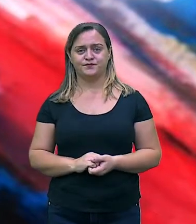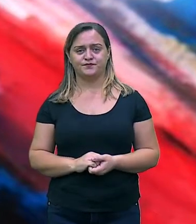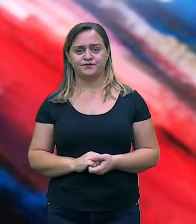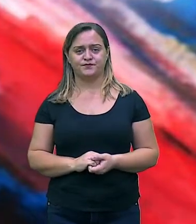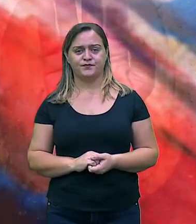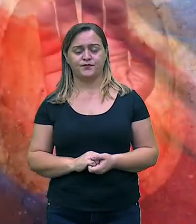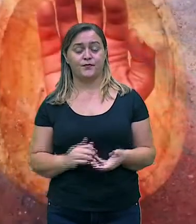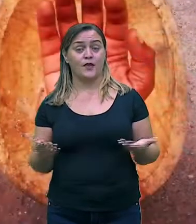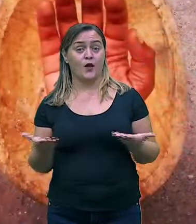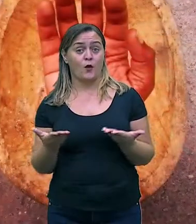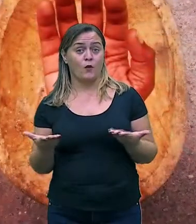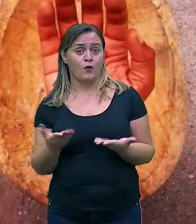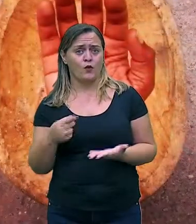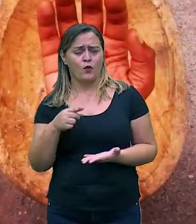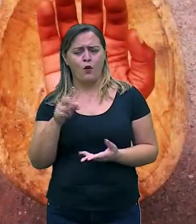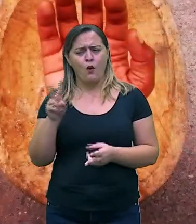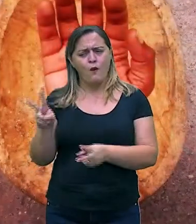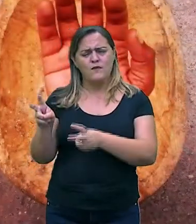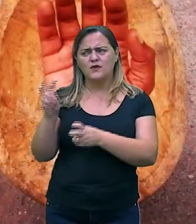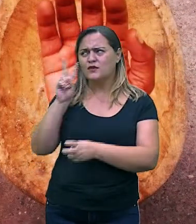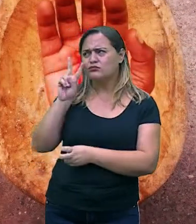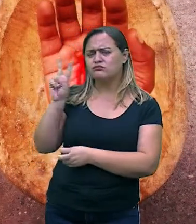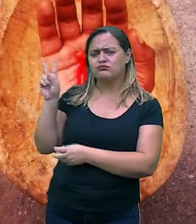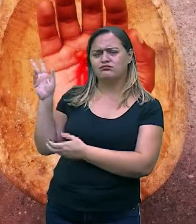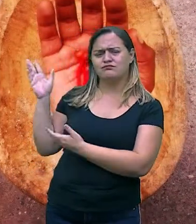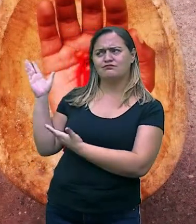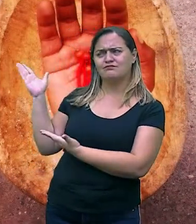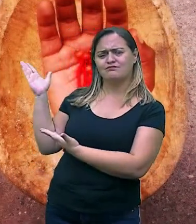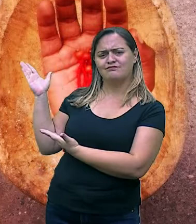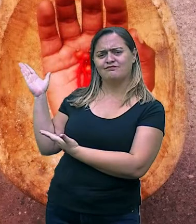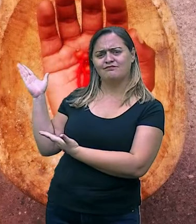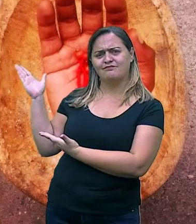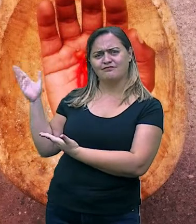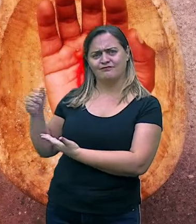a imagem que vai aparecer logo aqui ao fundo.